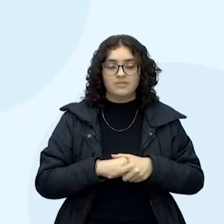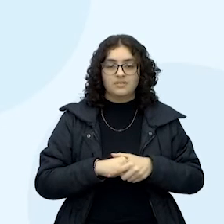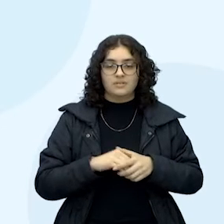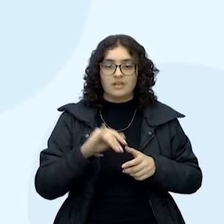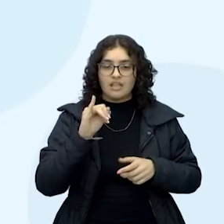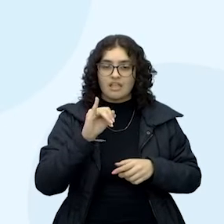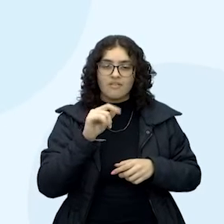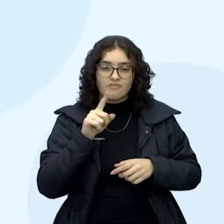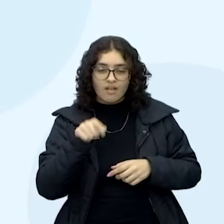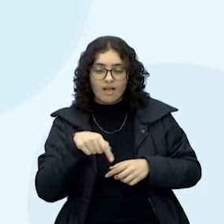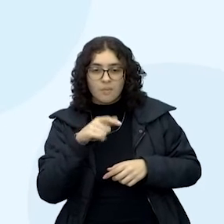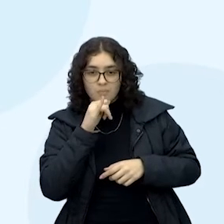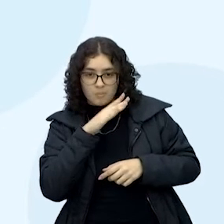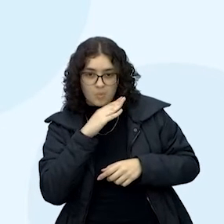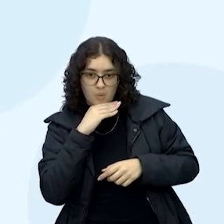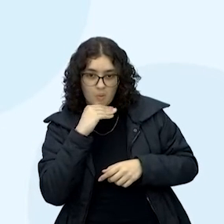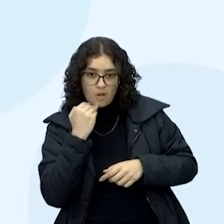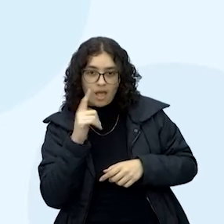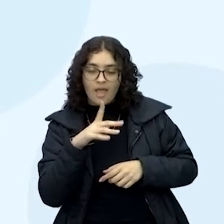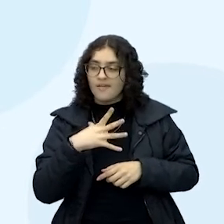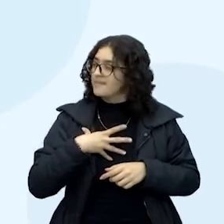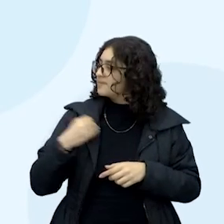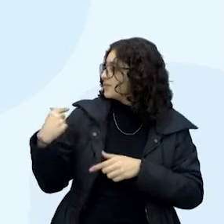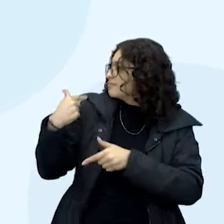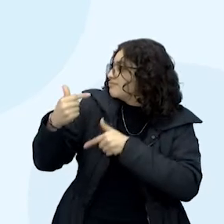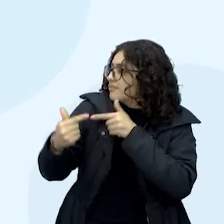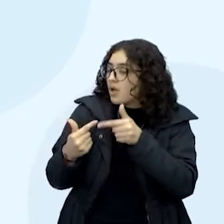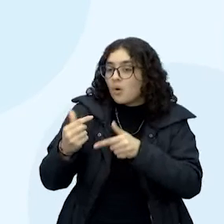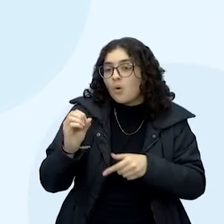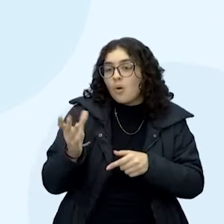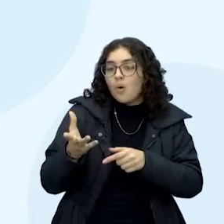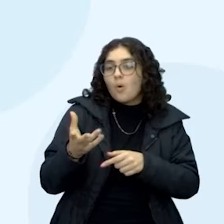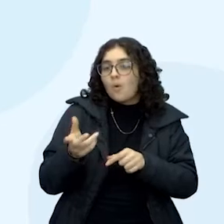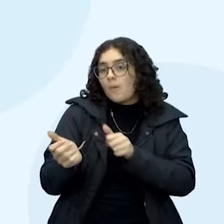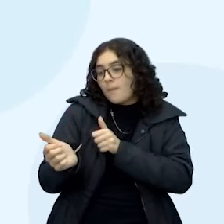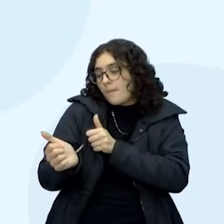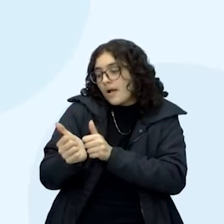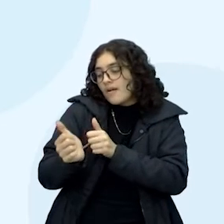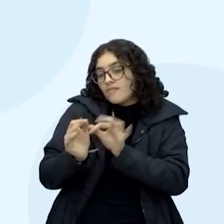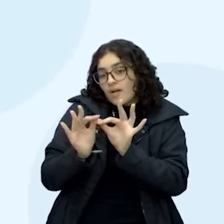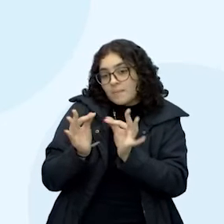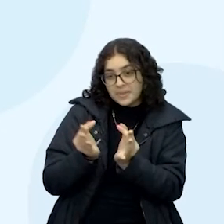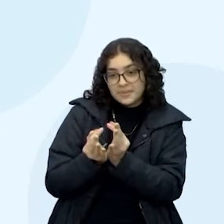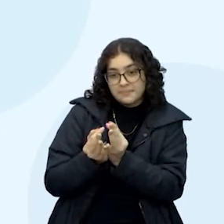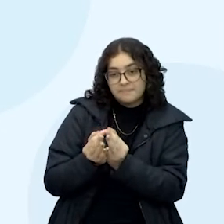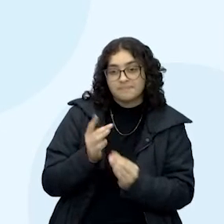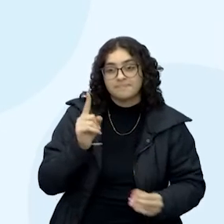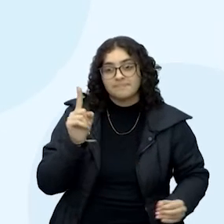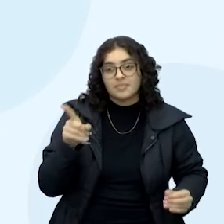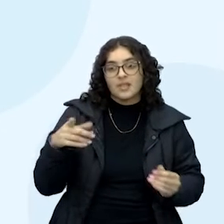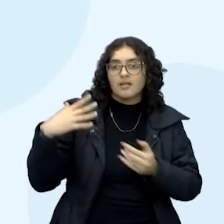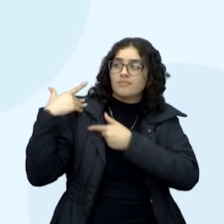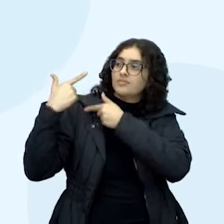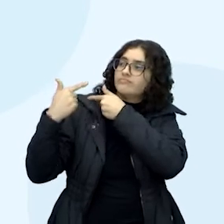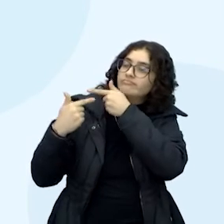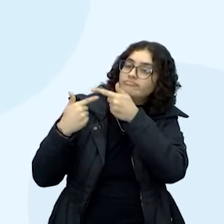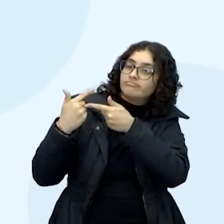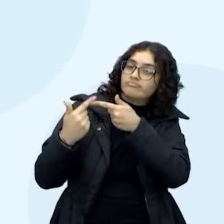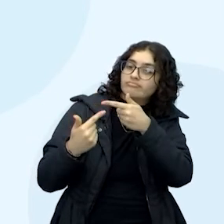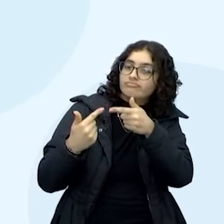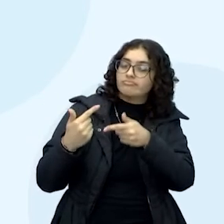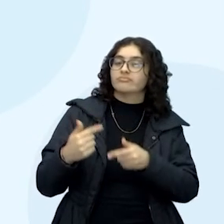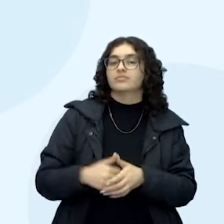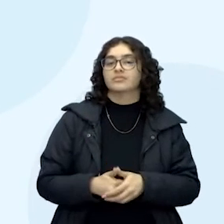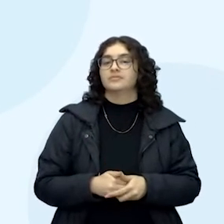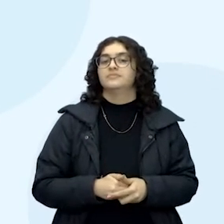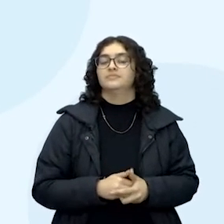assumir o trono depois da morte dele vai ser o filho dele ou o parente mais próximo. Então, é uma sucessão, né, de